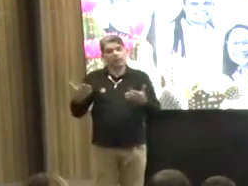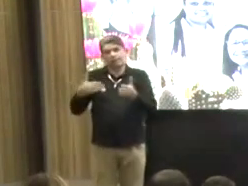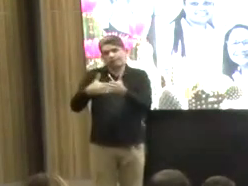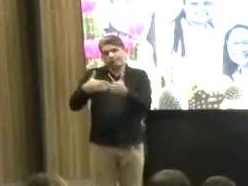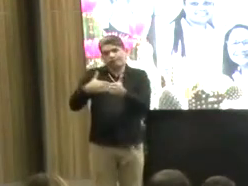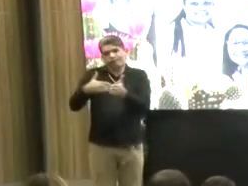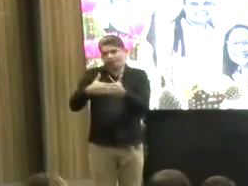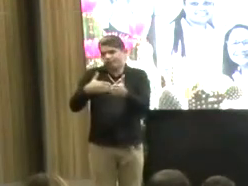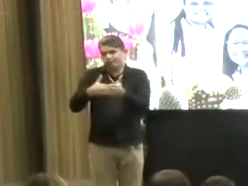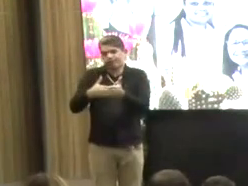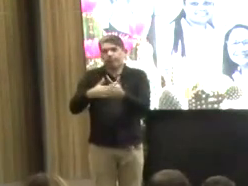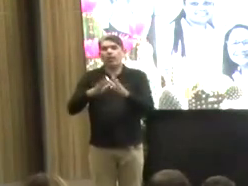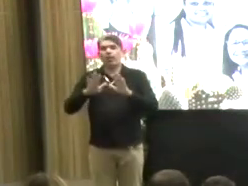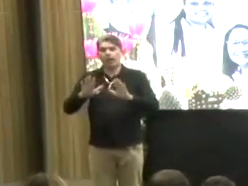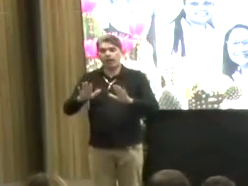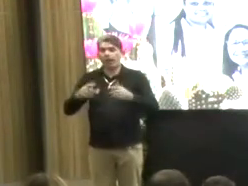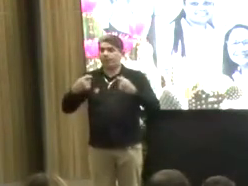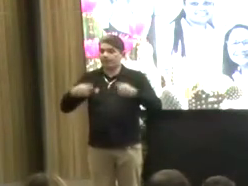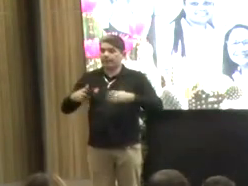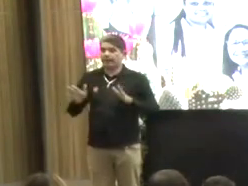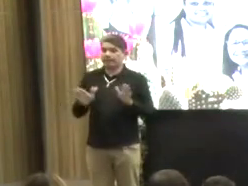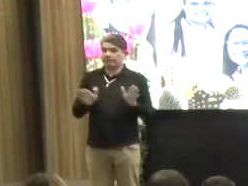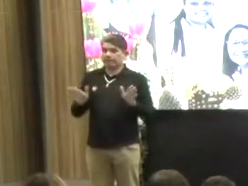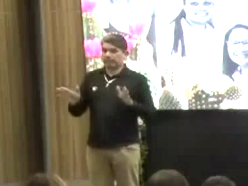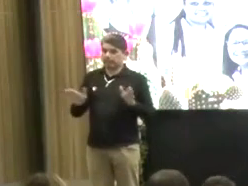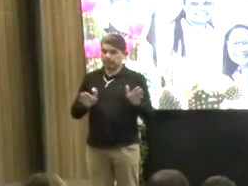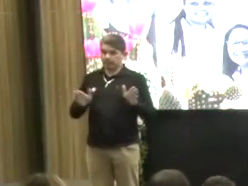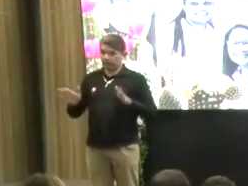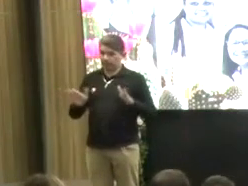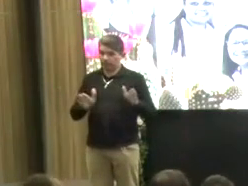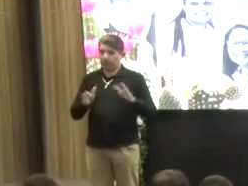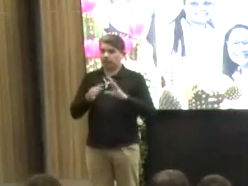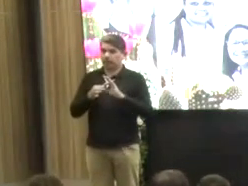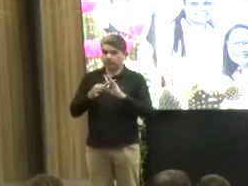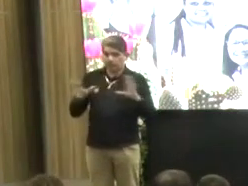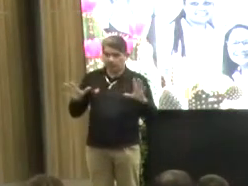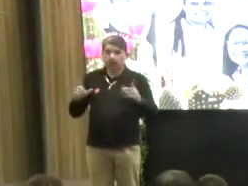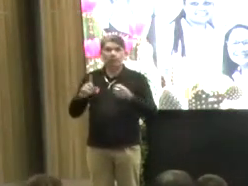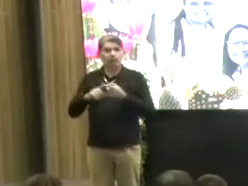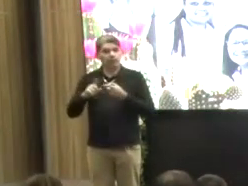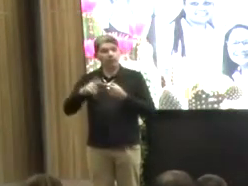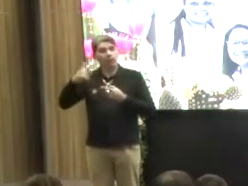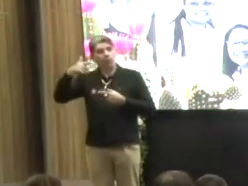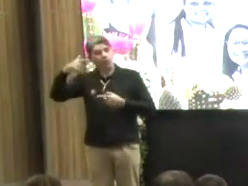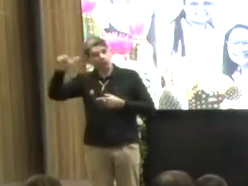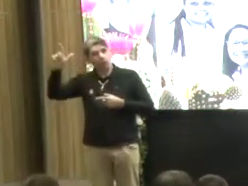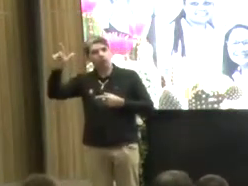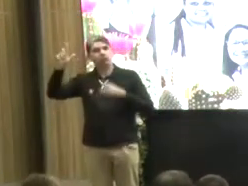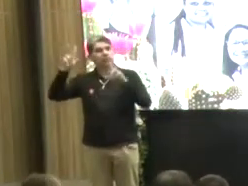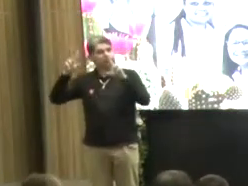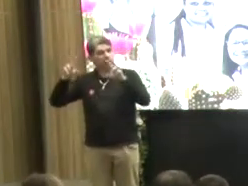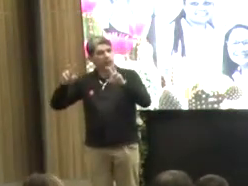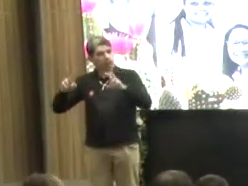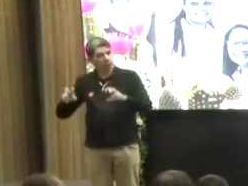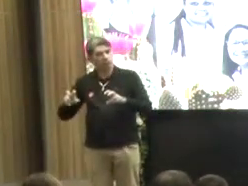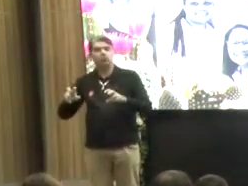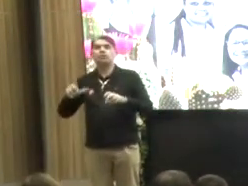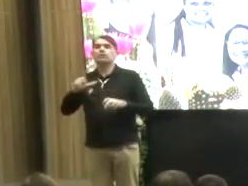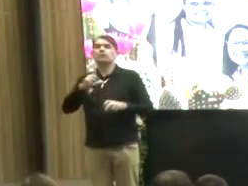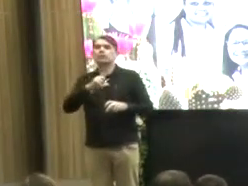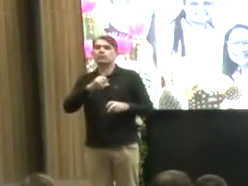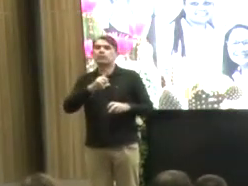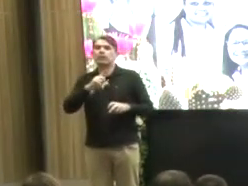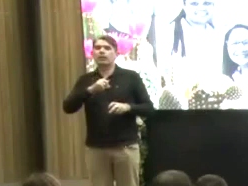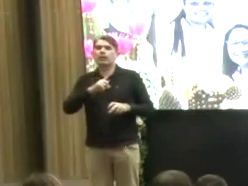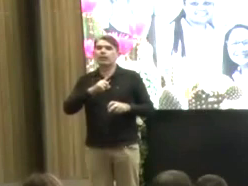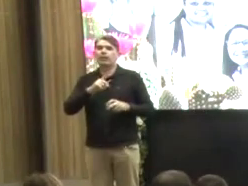tem a questão da acessibilidade, além da disponibilidade, mas tem outros requisitos. Ela tem que ser